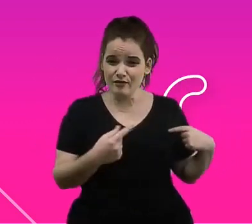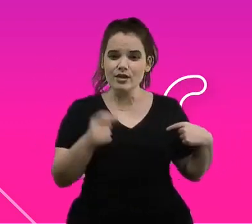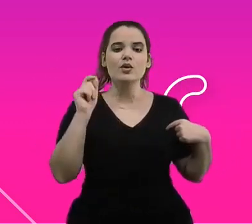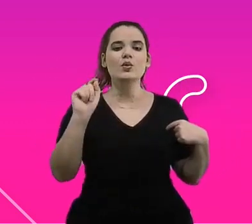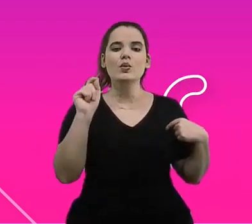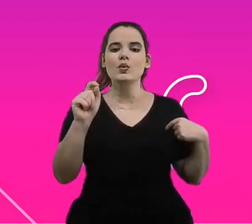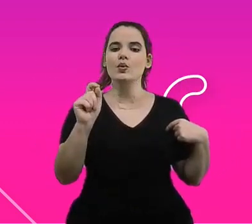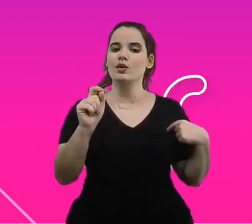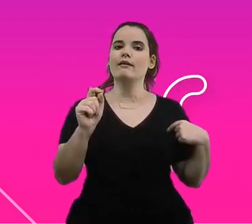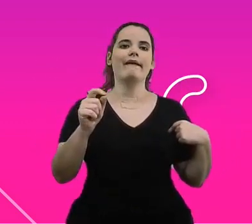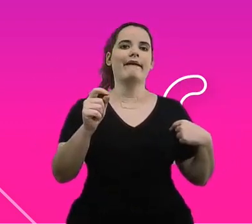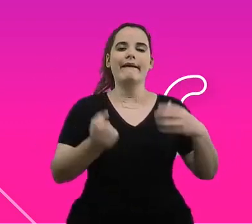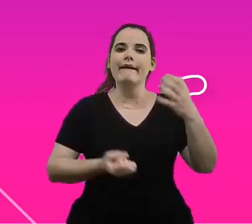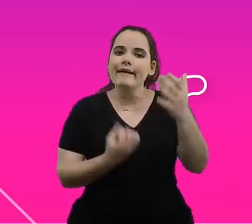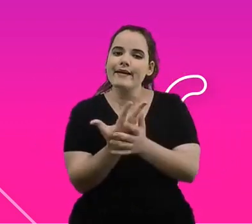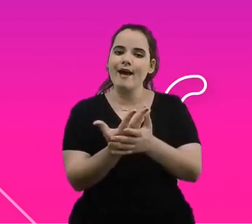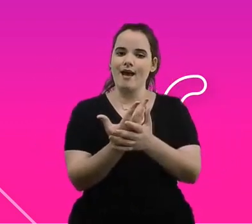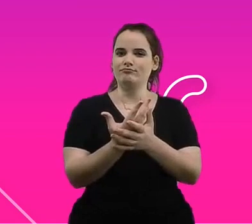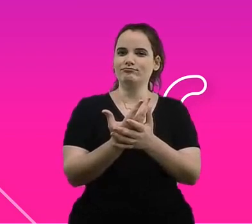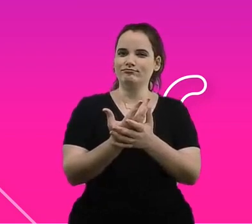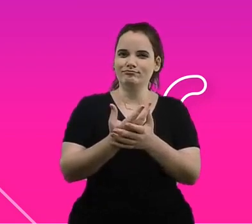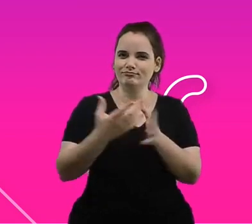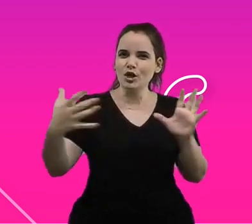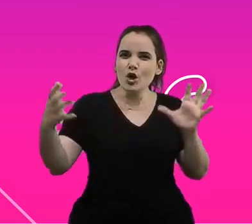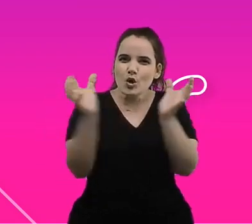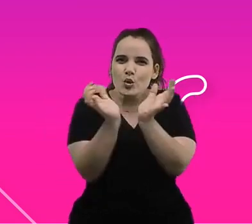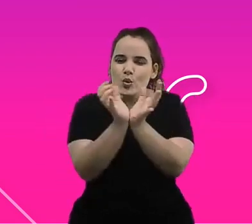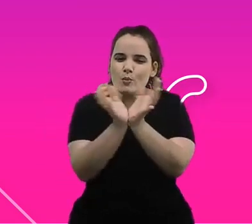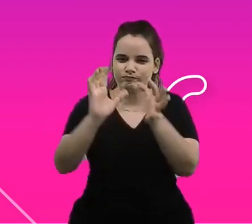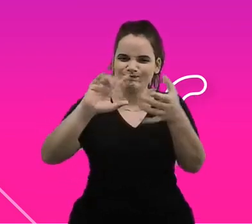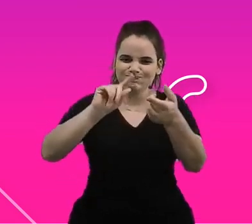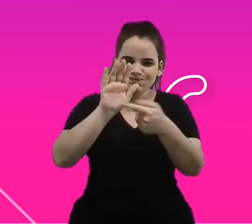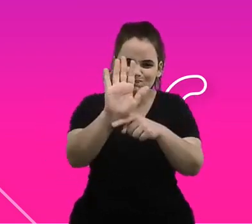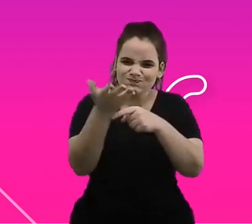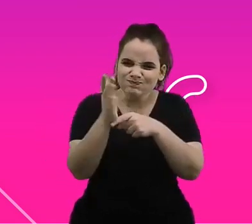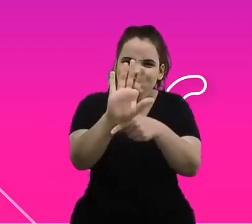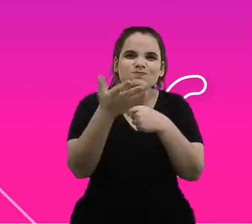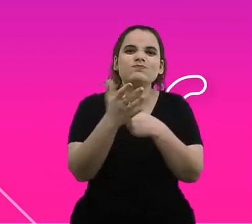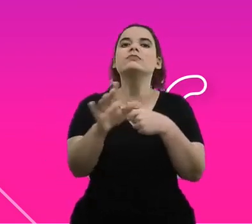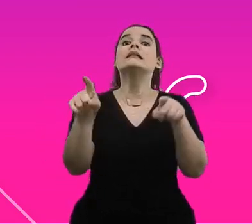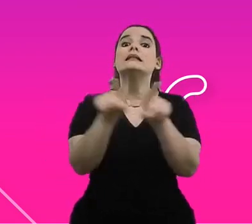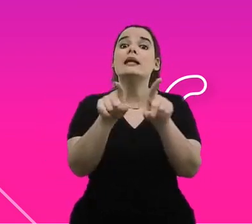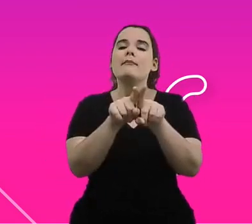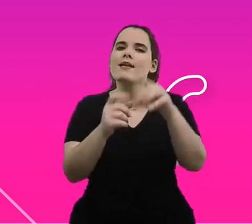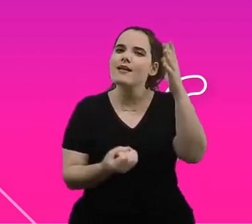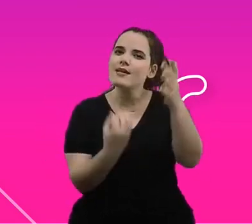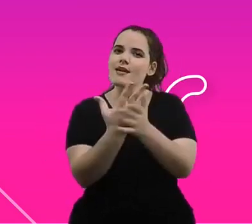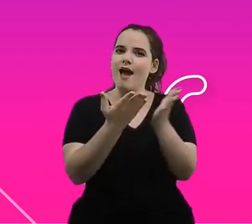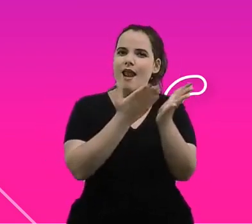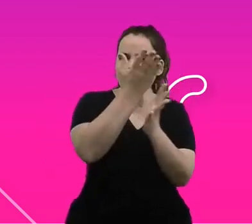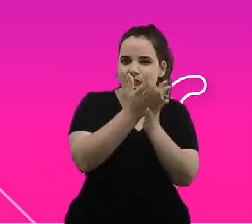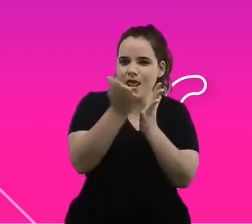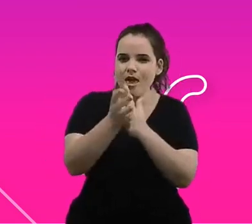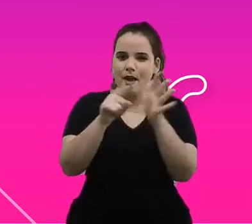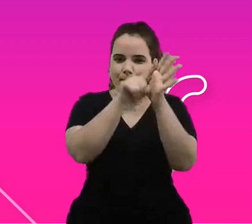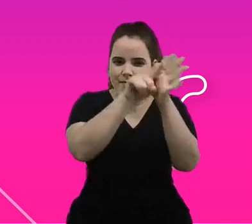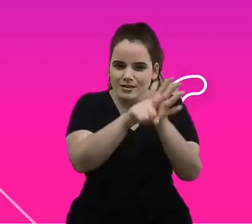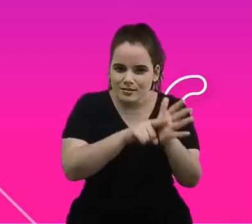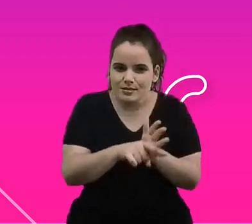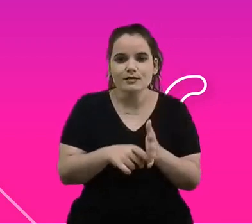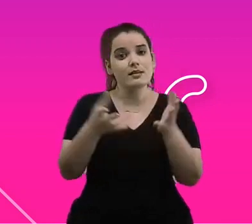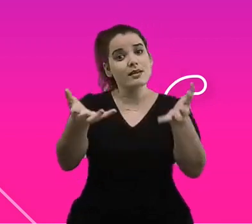gestões estadual e municipais no enfrentamento da pandemia, trazendo muito um pouco do nosso DNA, né? A gente hoje tem